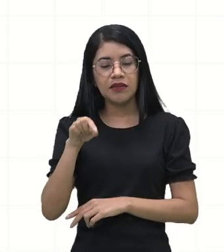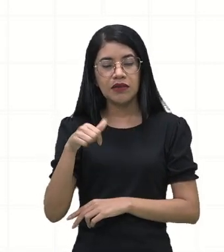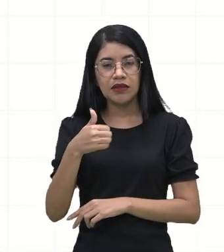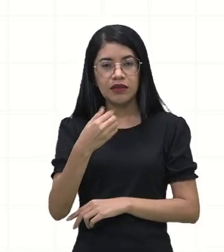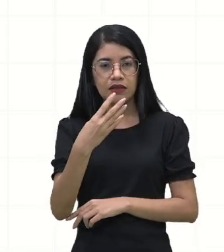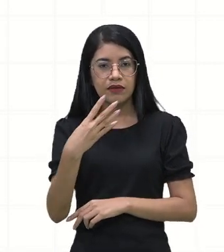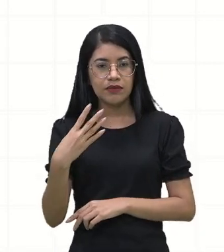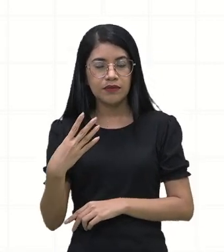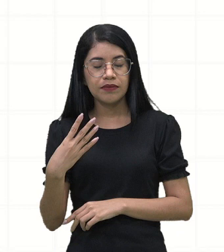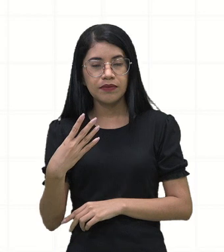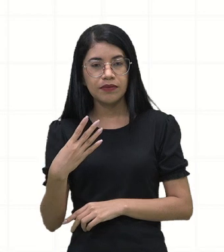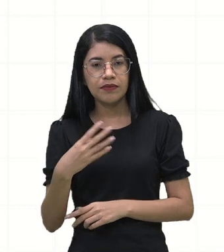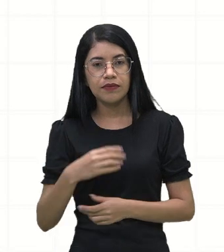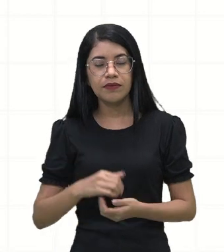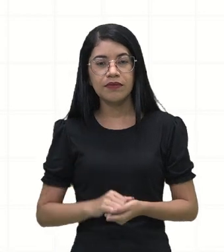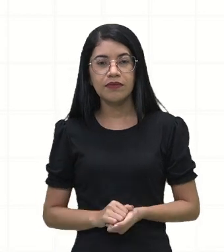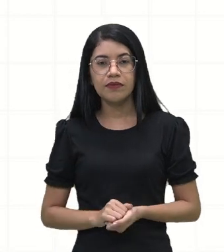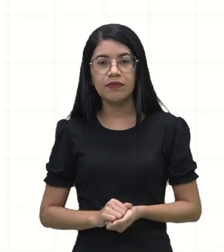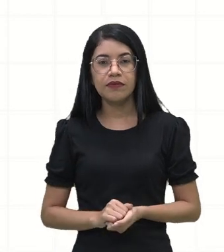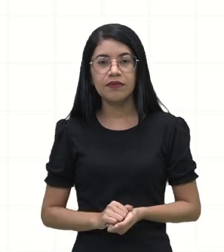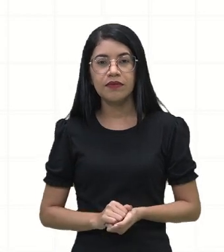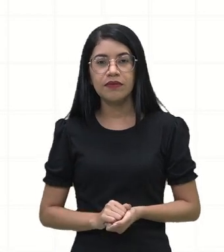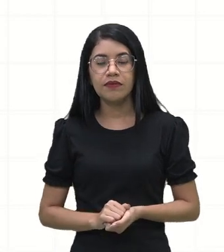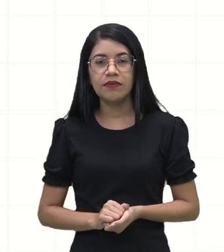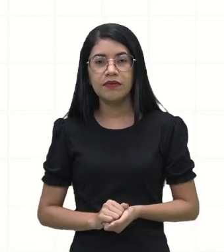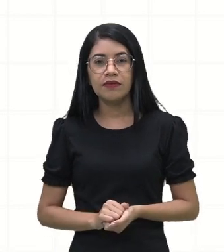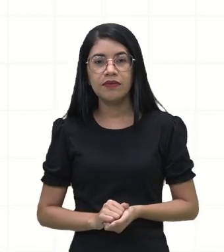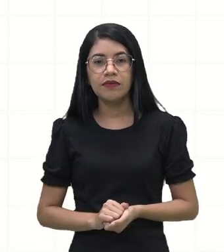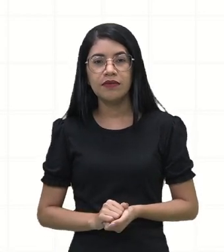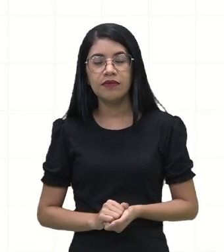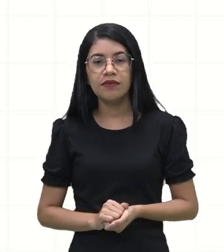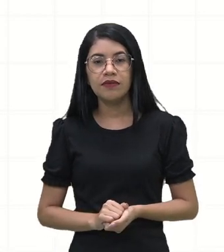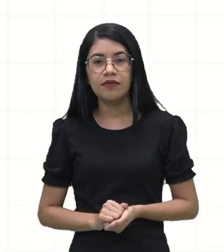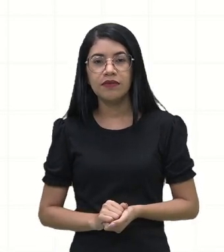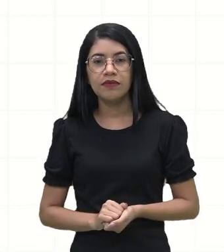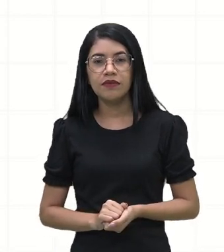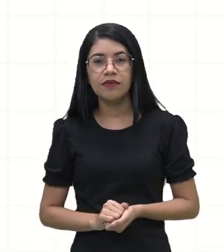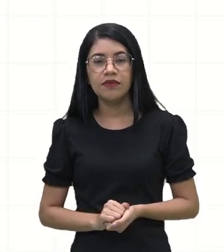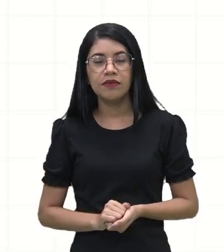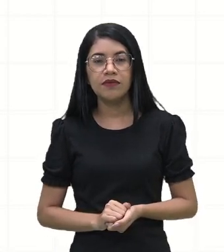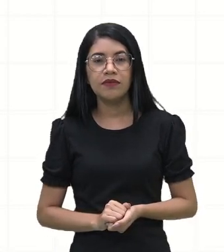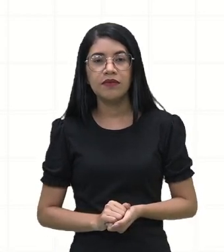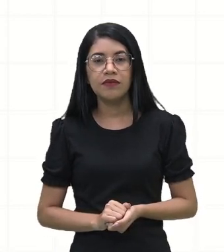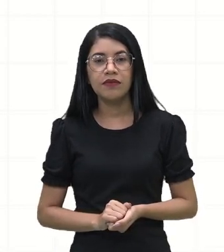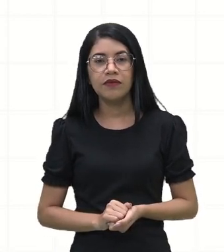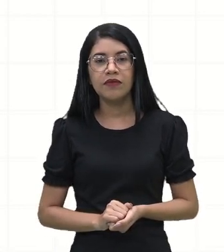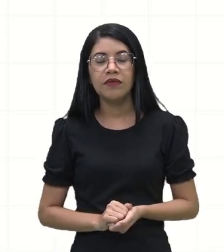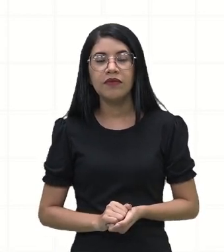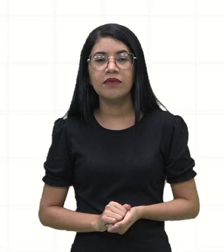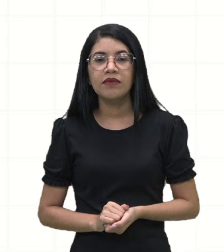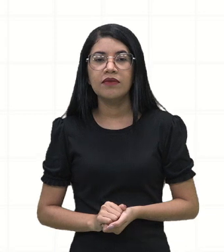3,14 e seguem, né, infinitamente aí, é um número irracional.